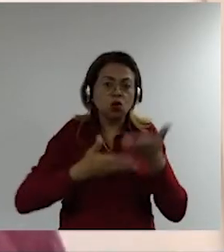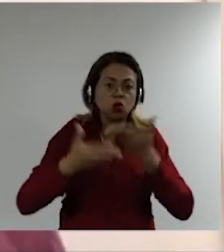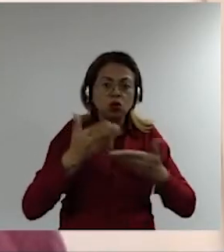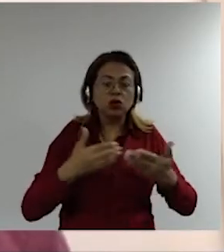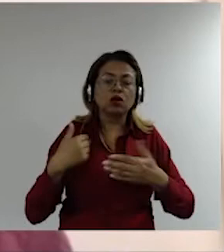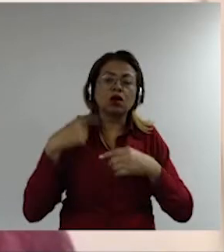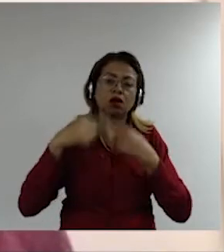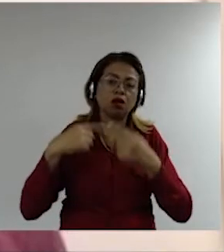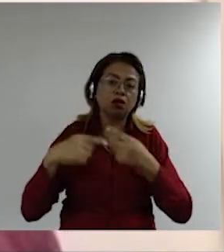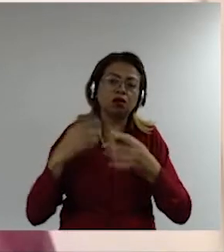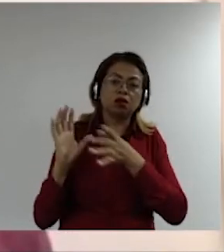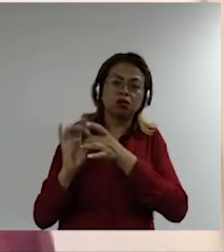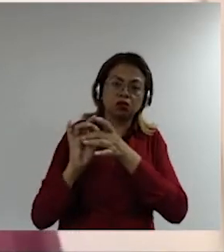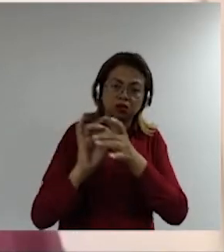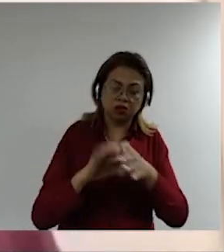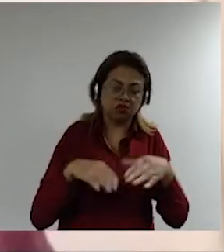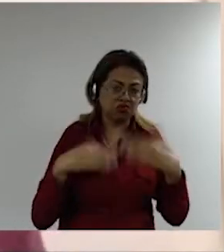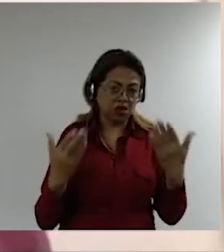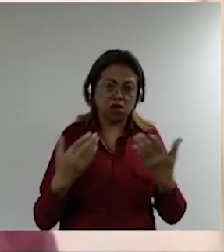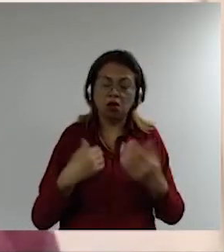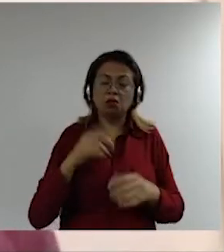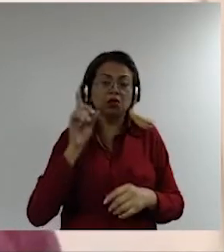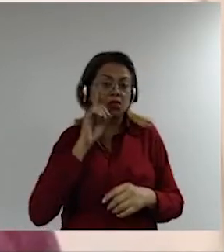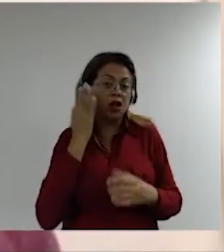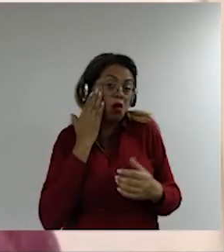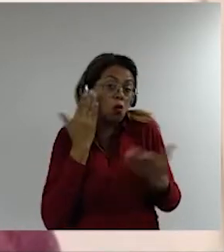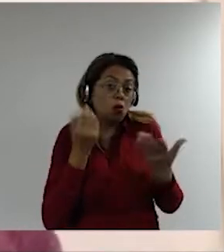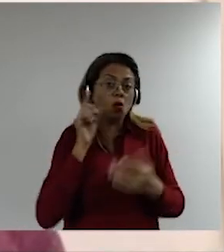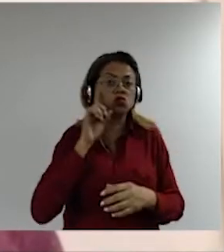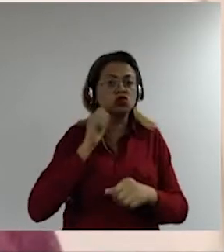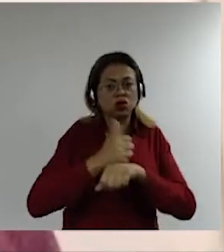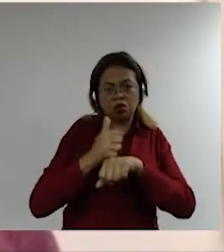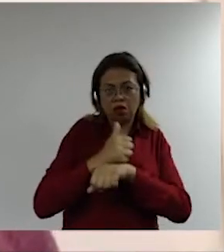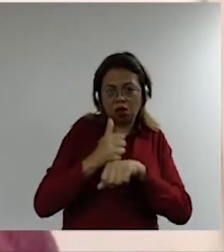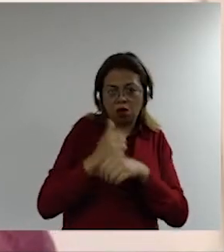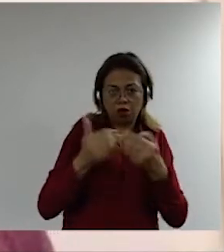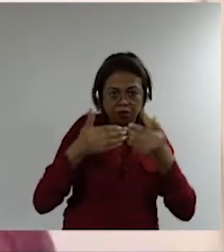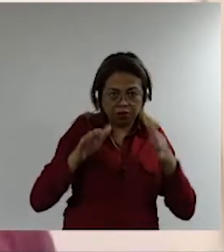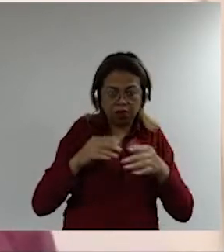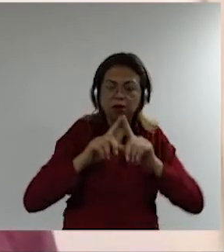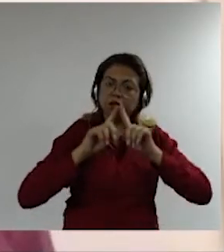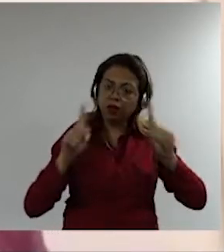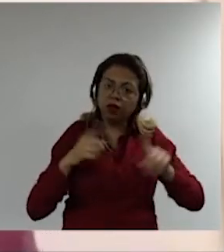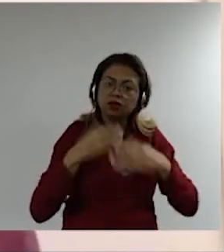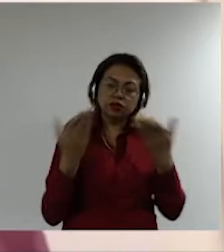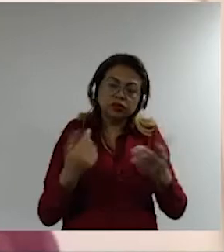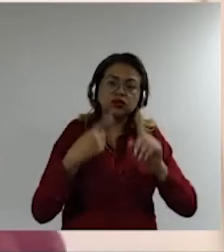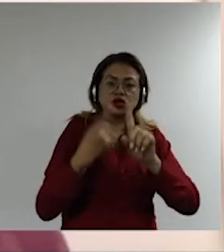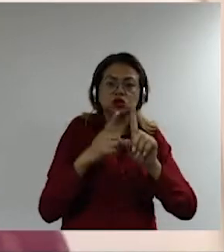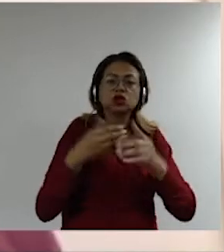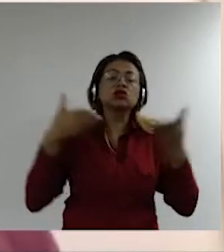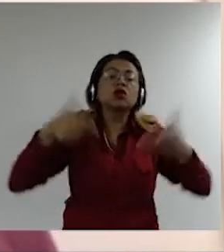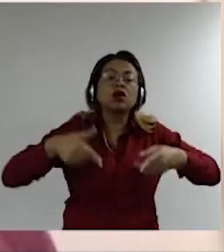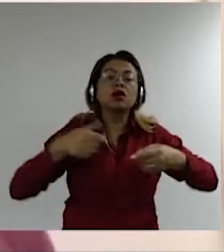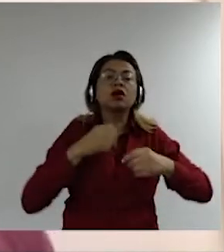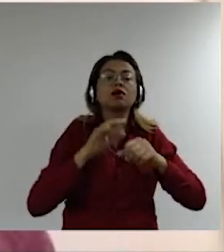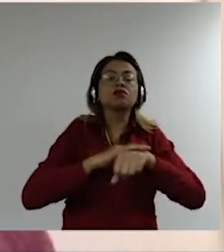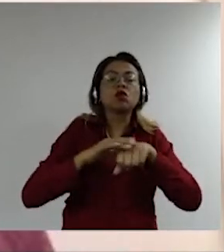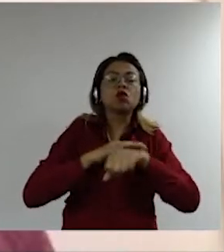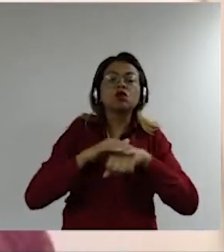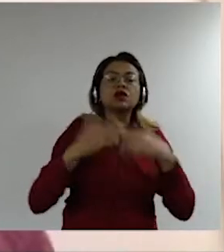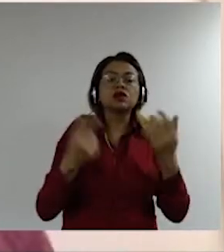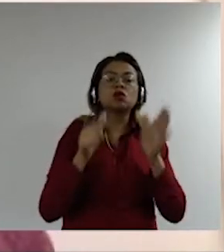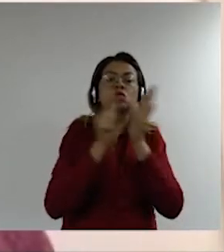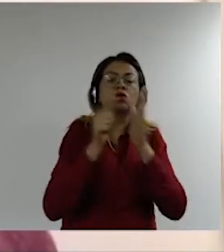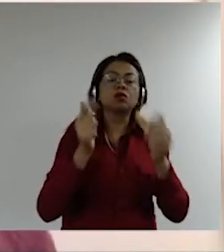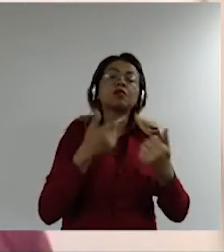deve abrir hoje, amanhã ou daqui a pouco. O fato é que existem opiniões divergentes, não é? O objetivo meu aqui é discutir o papel